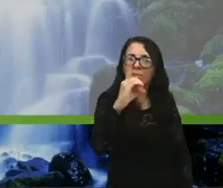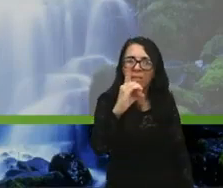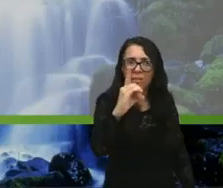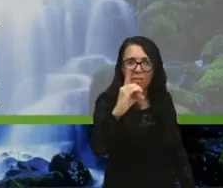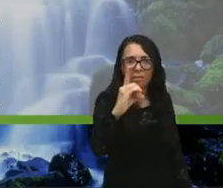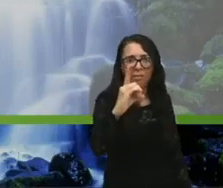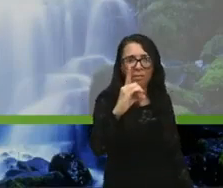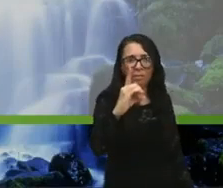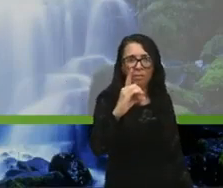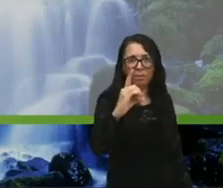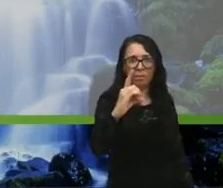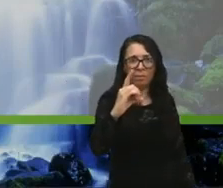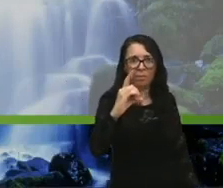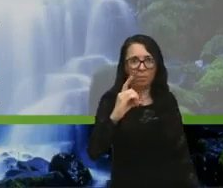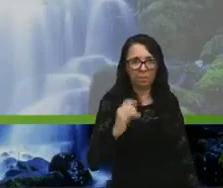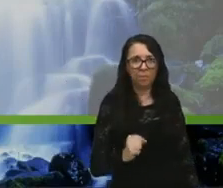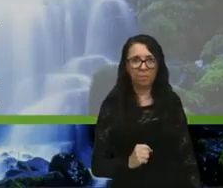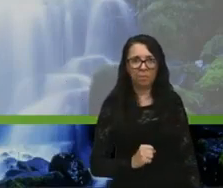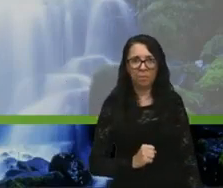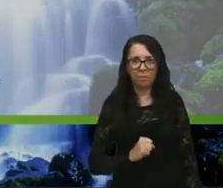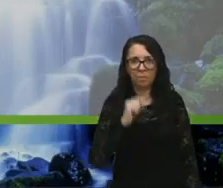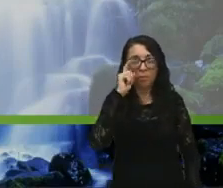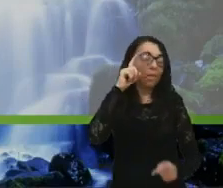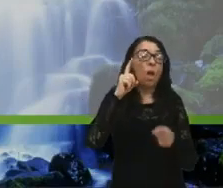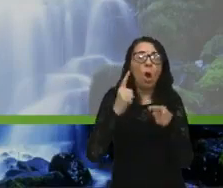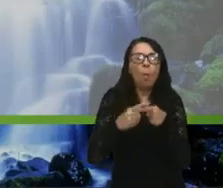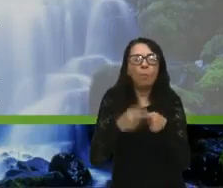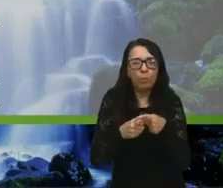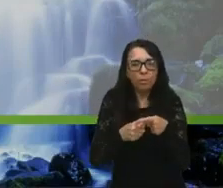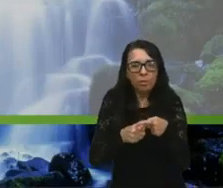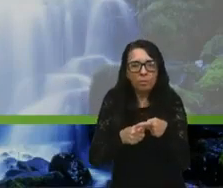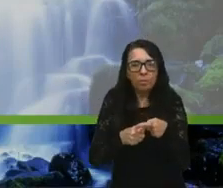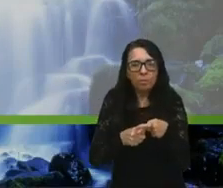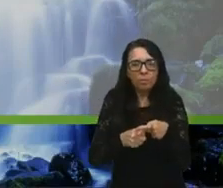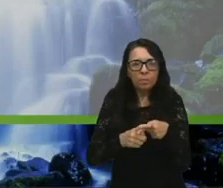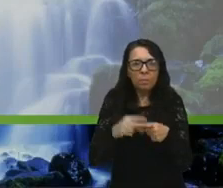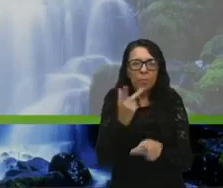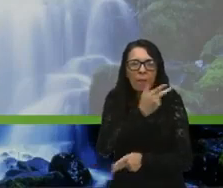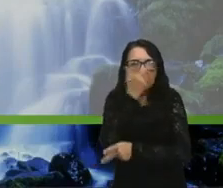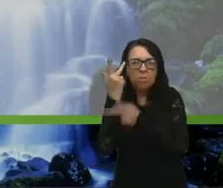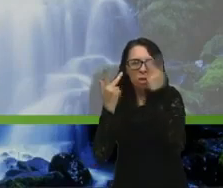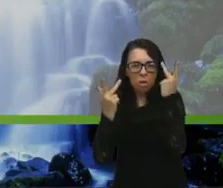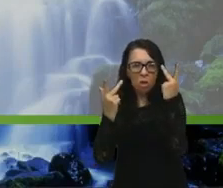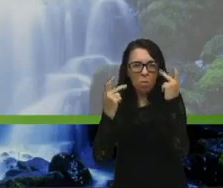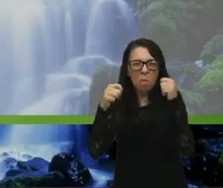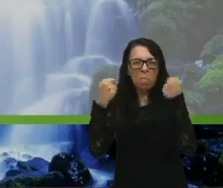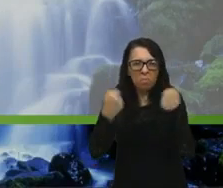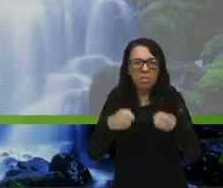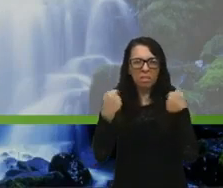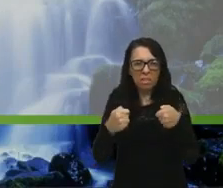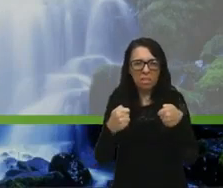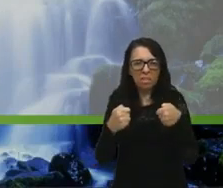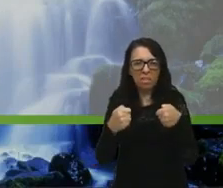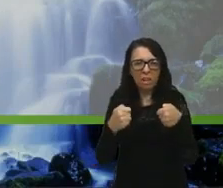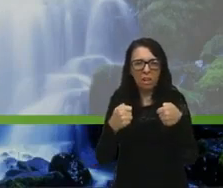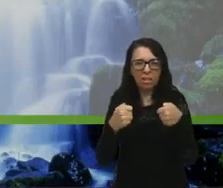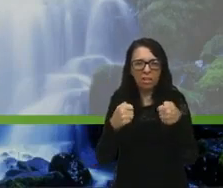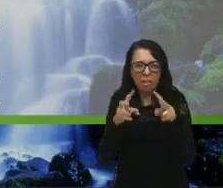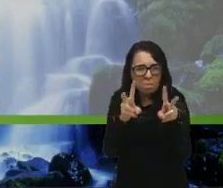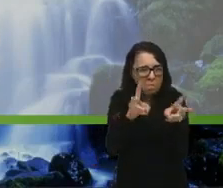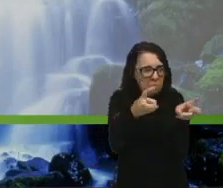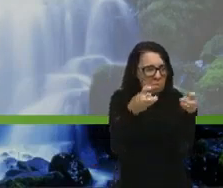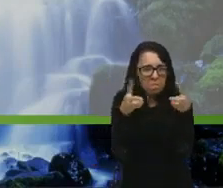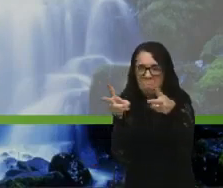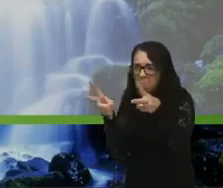o que se destaca, a ênfase de Deus, o alvo de Deus, é o quanto